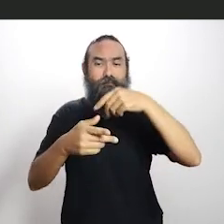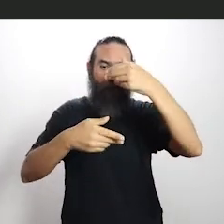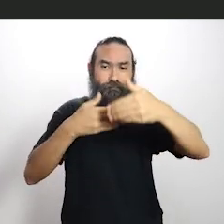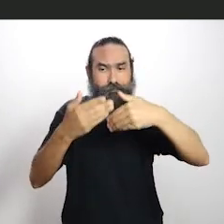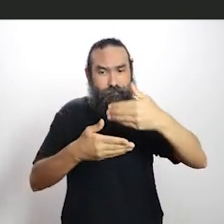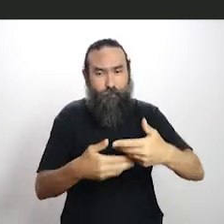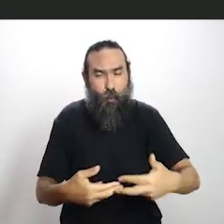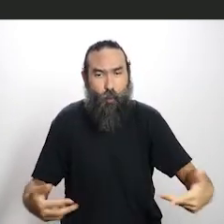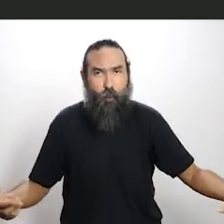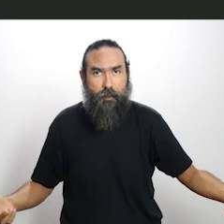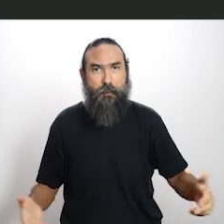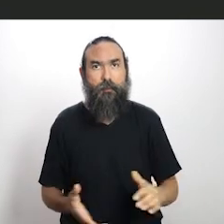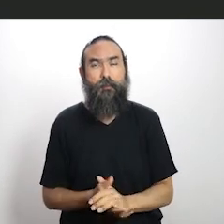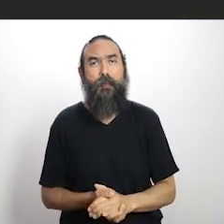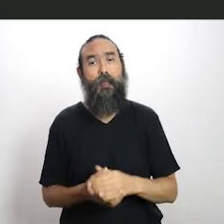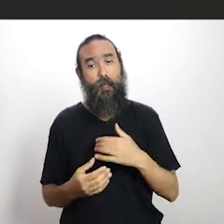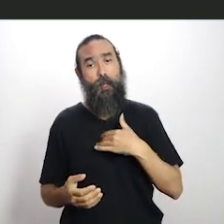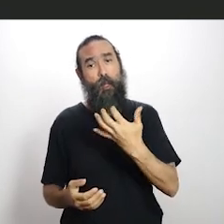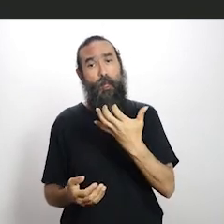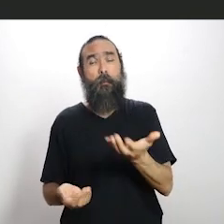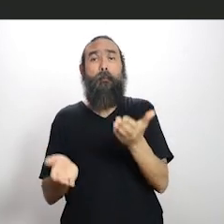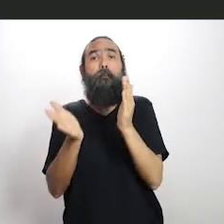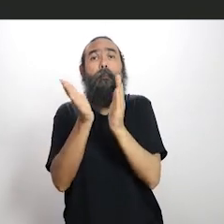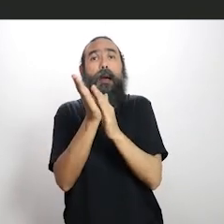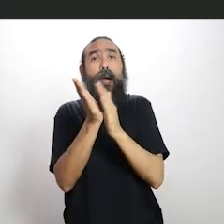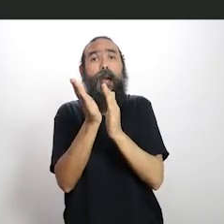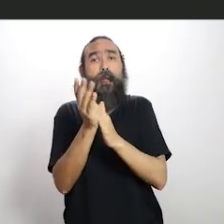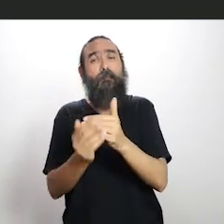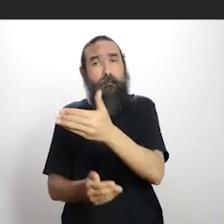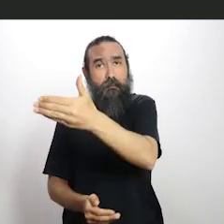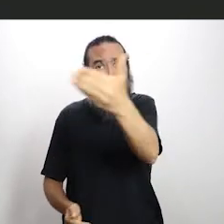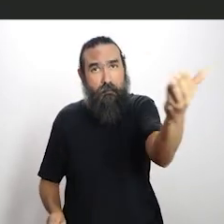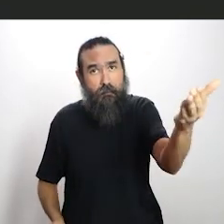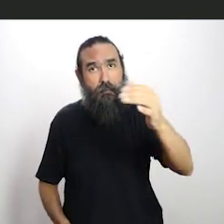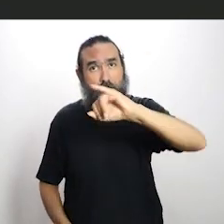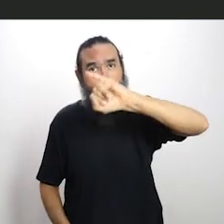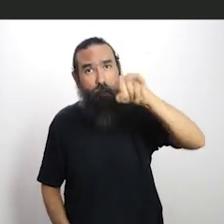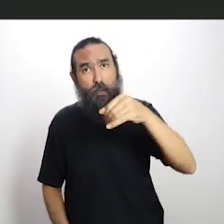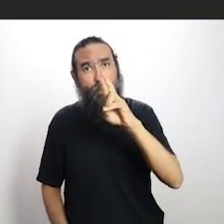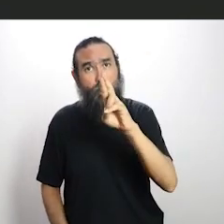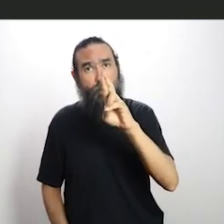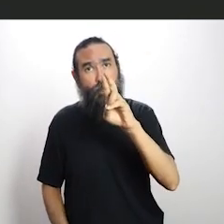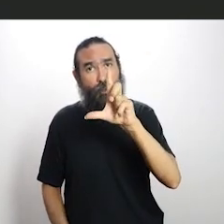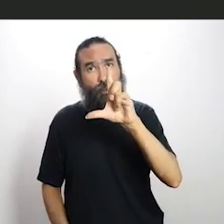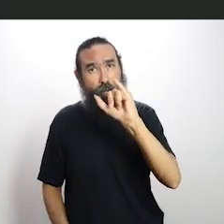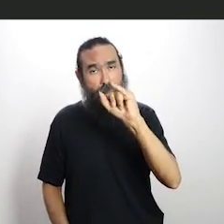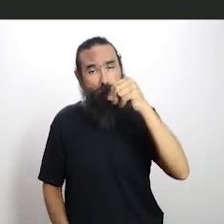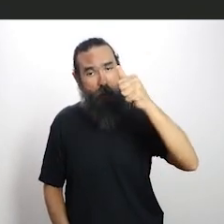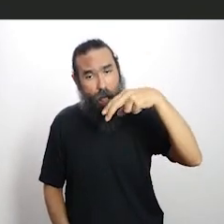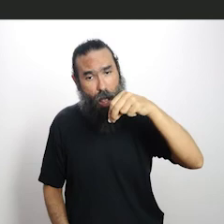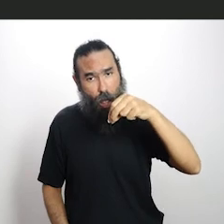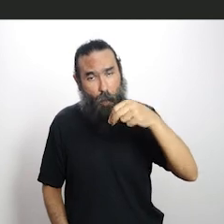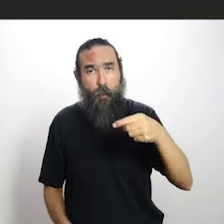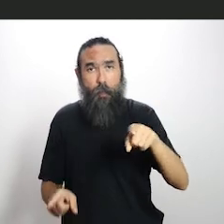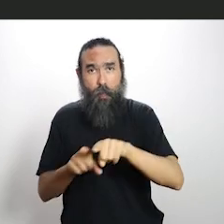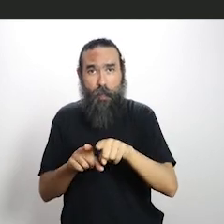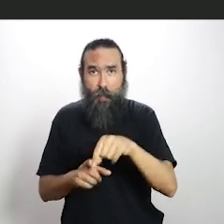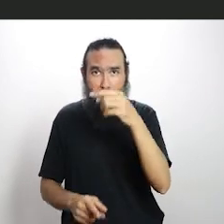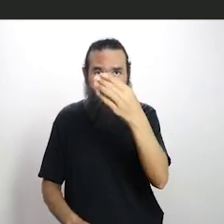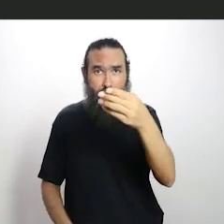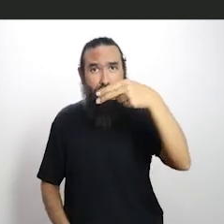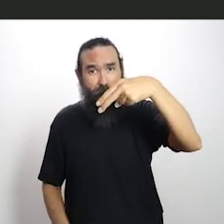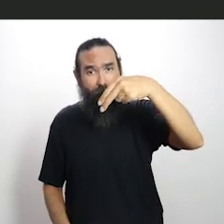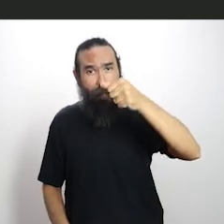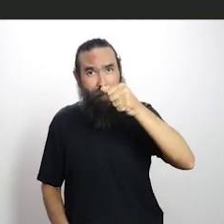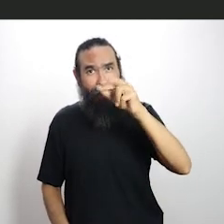Narelle Bastos por vocês que estão fazendo esse evento vocês para a gente vocês são um exemplo para a gente logo que a